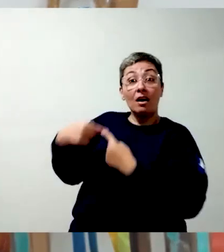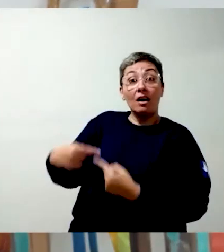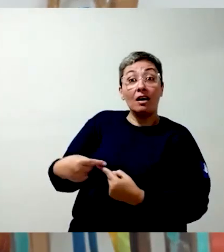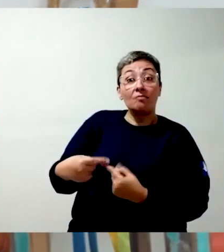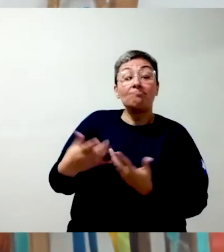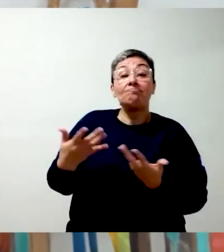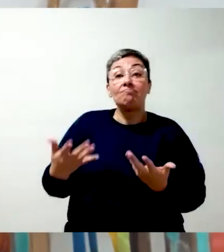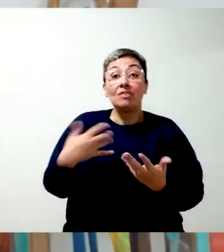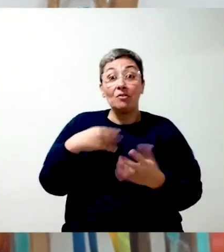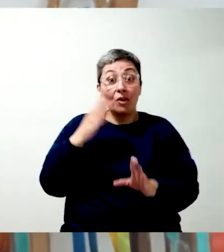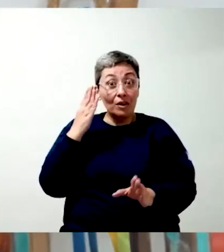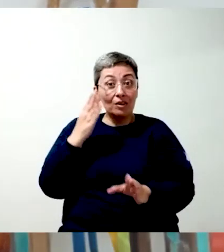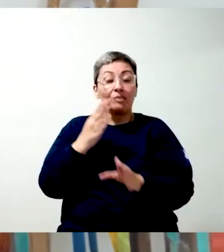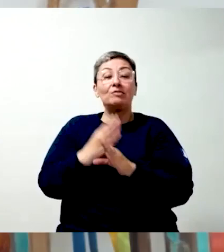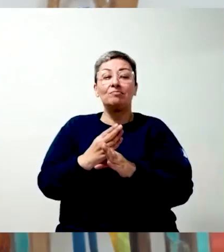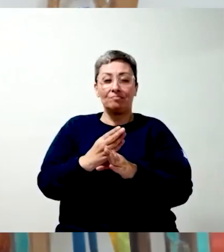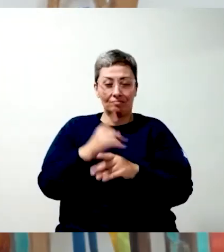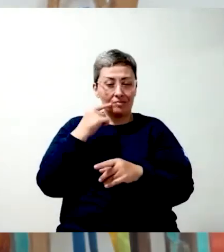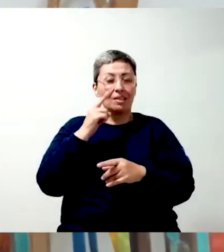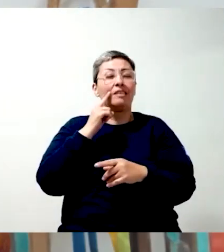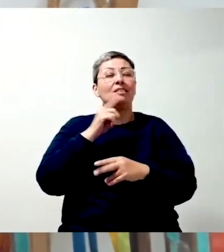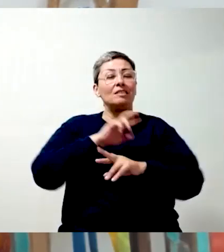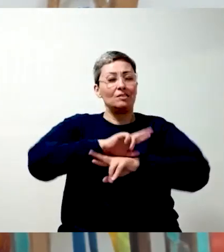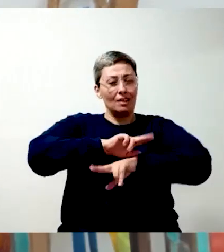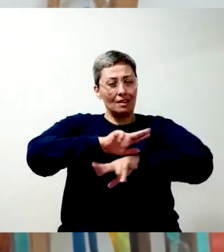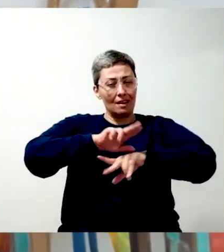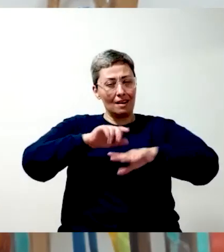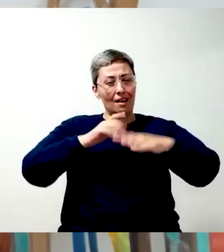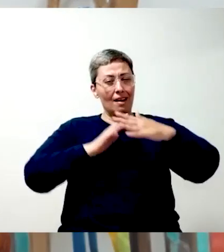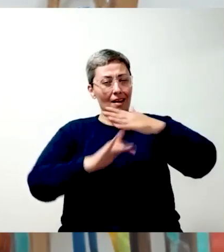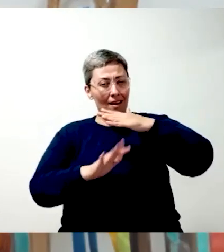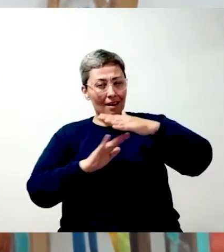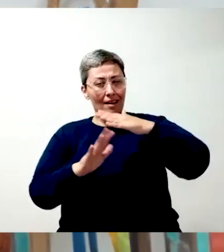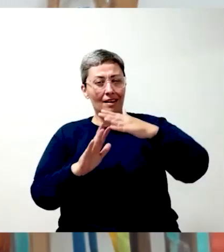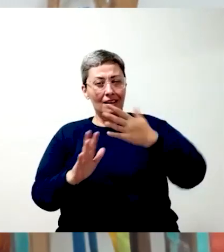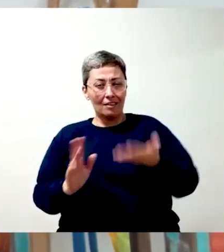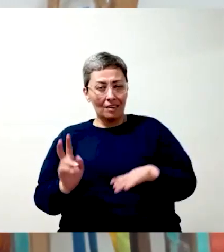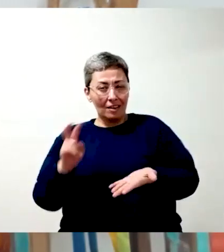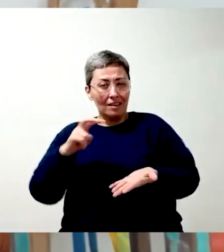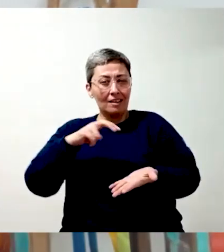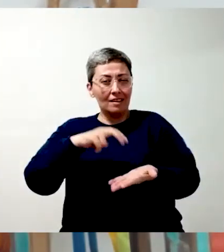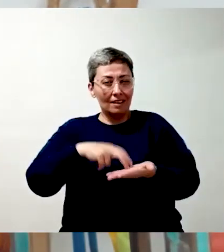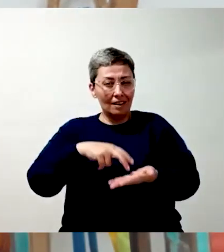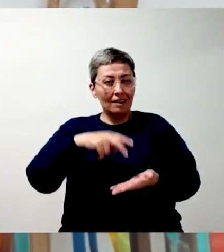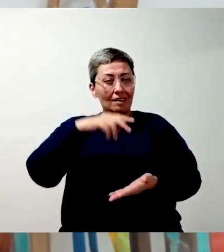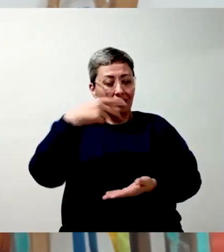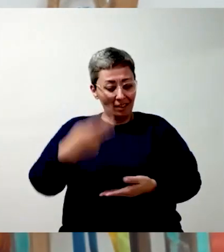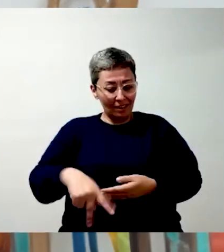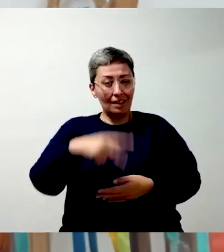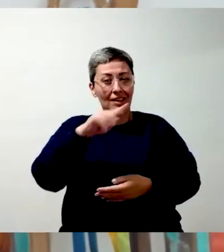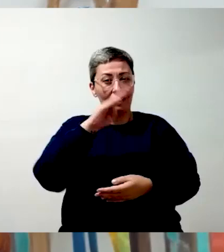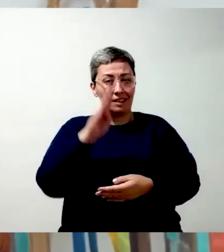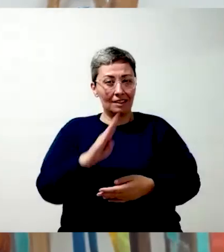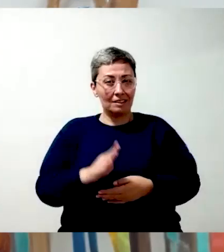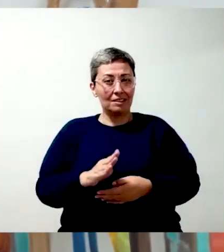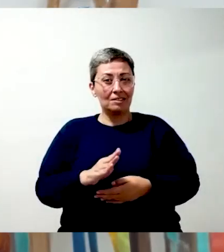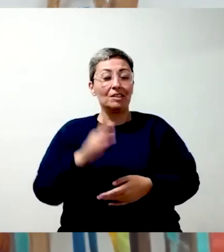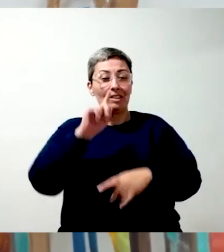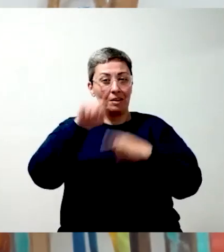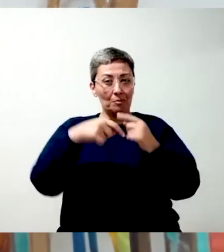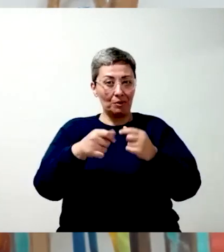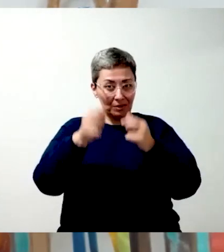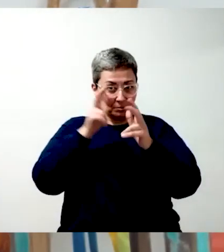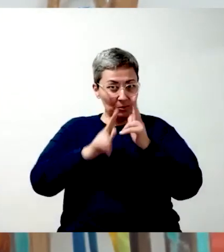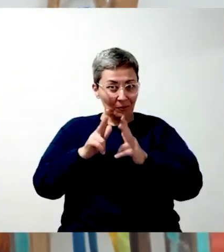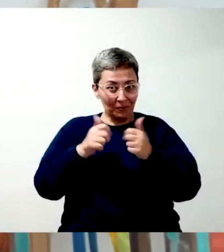vão descobrir que são de muitos imigrantes que chegaram aqui no nosso Brasil. Depois